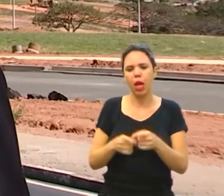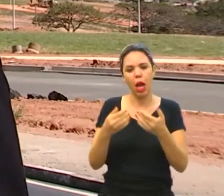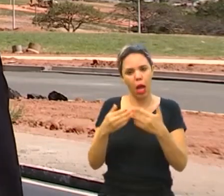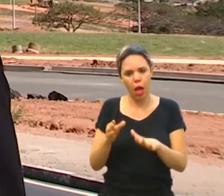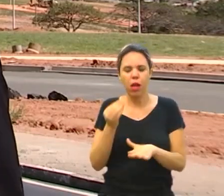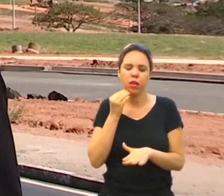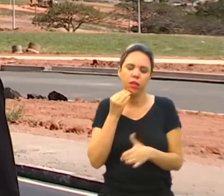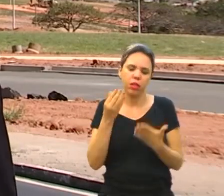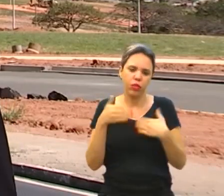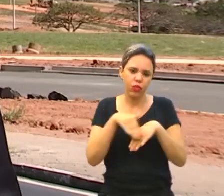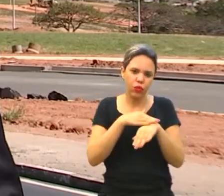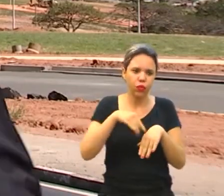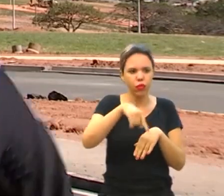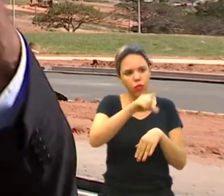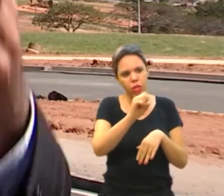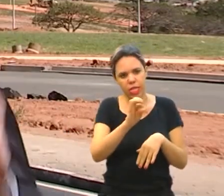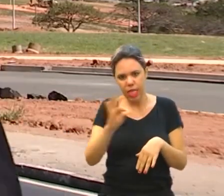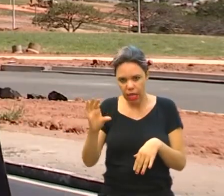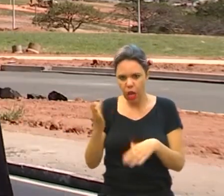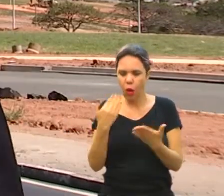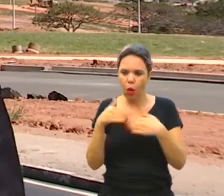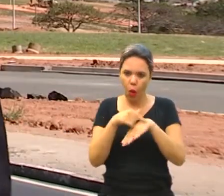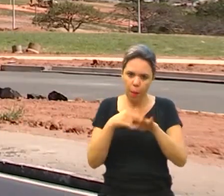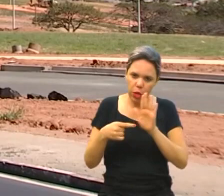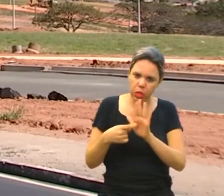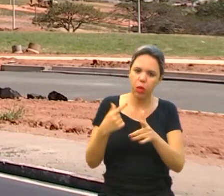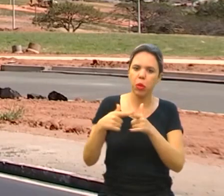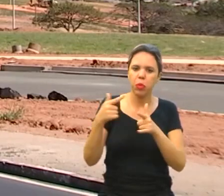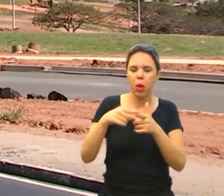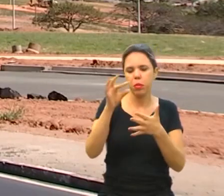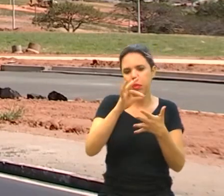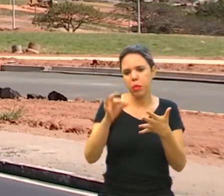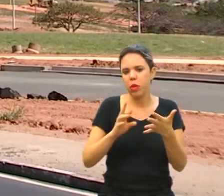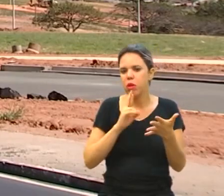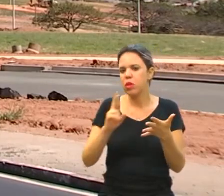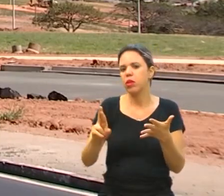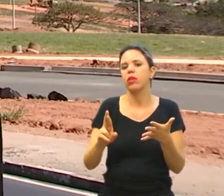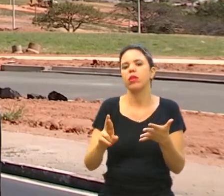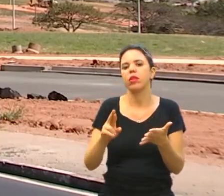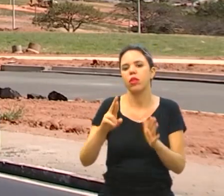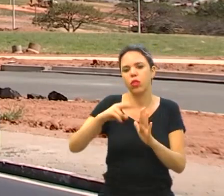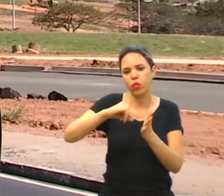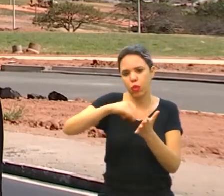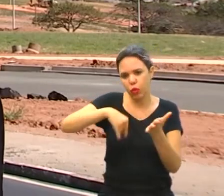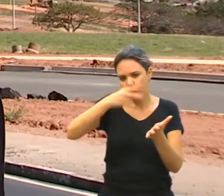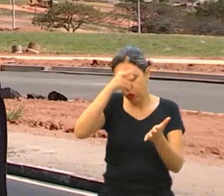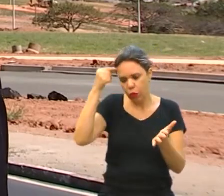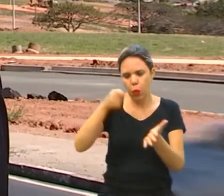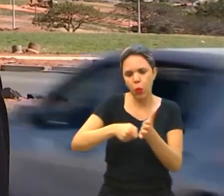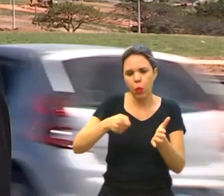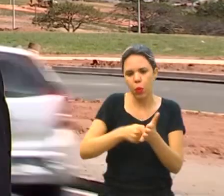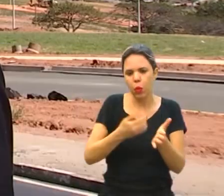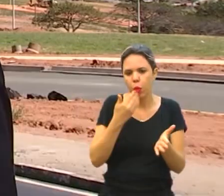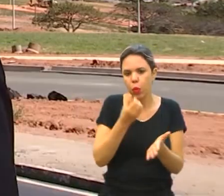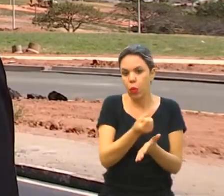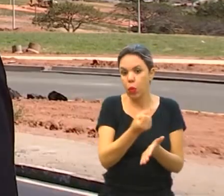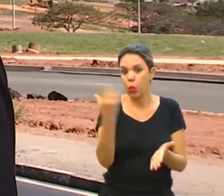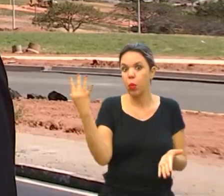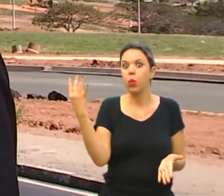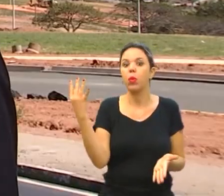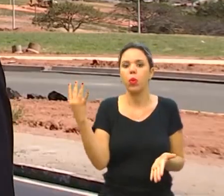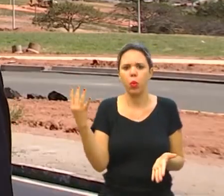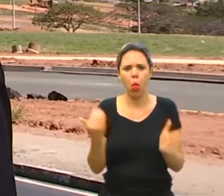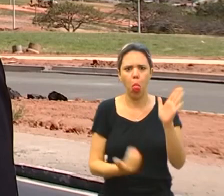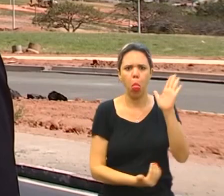CETEC também abriu as portas, fomos até a CETEC, mostramos a resposta do requerimento, as reivindicações,